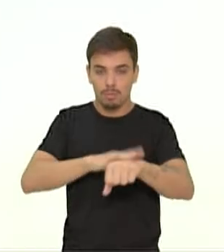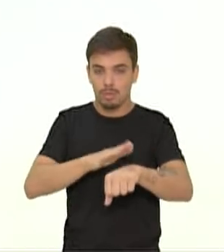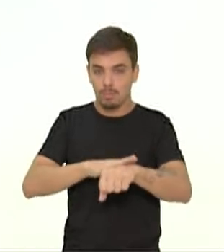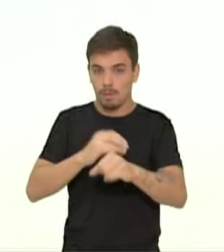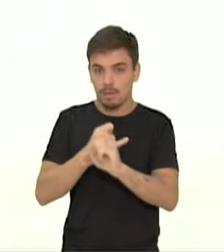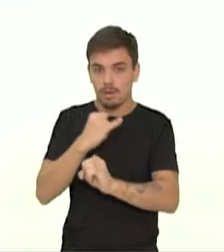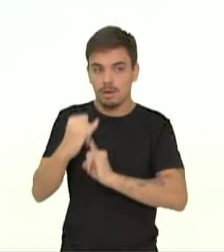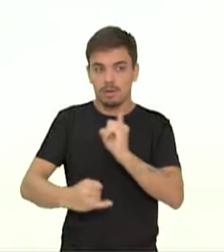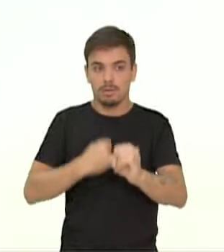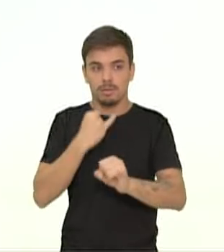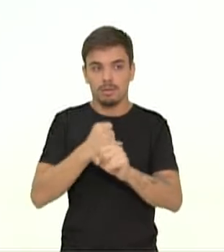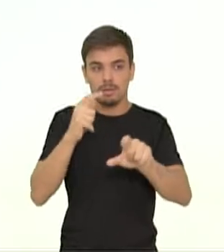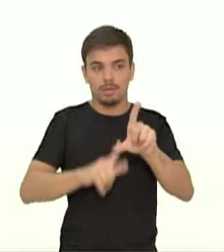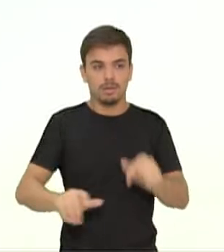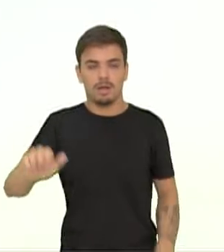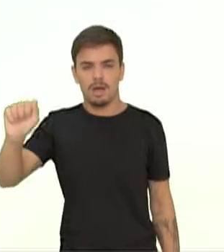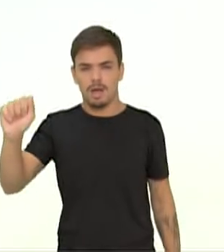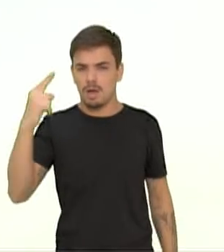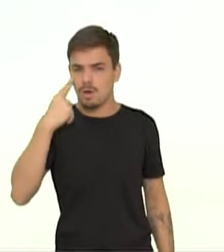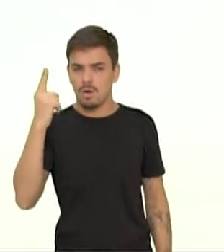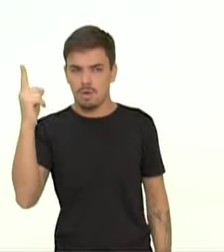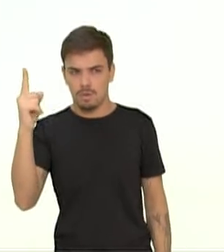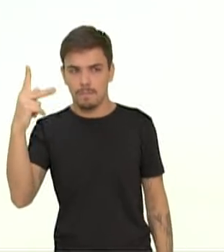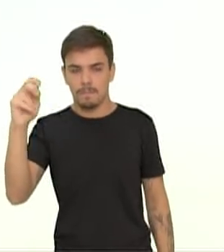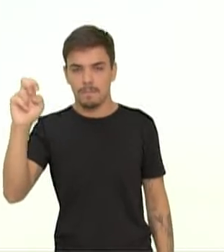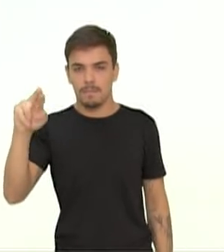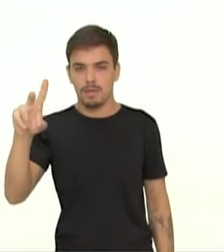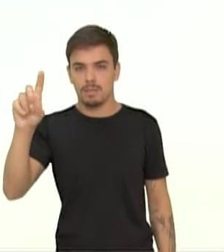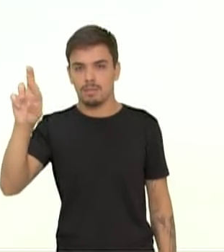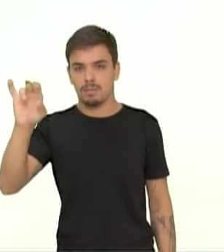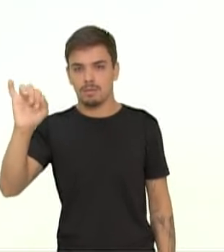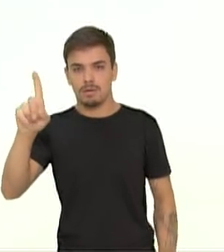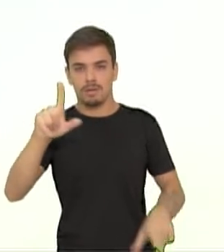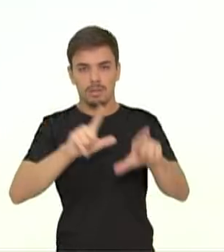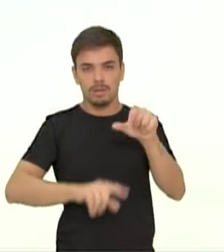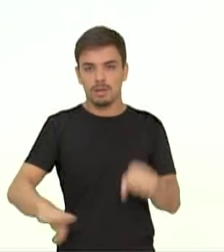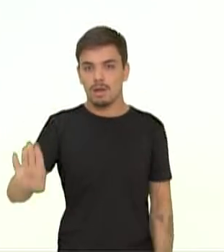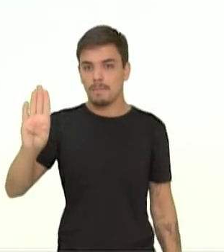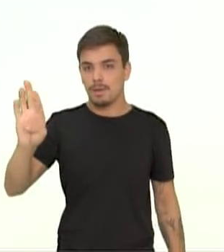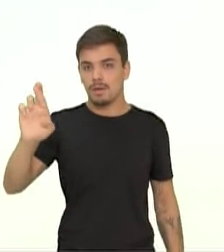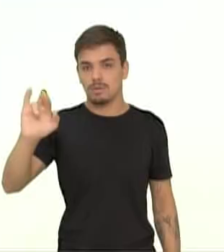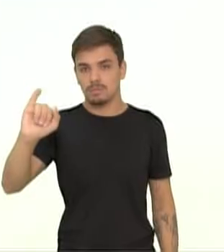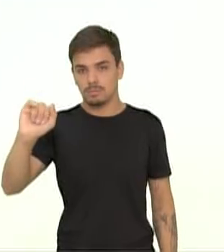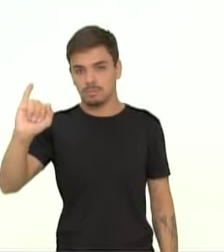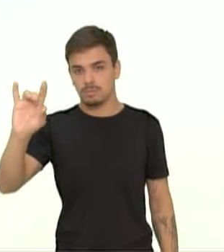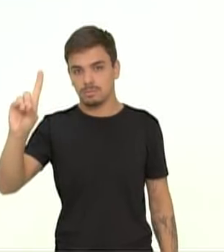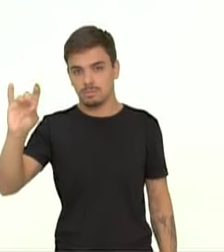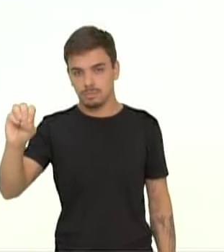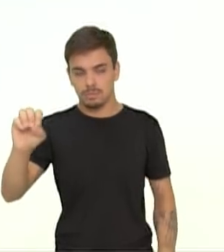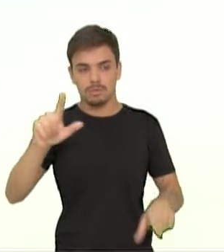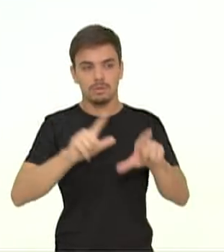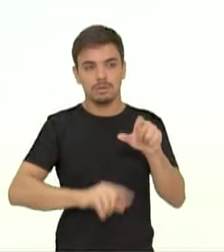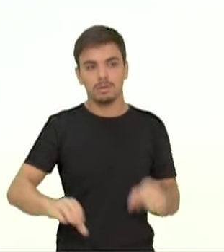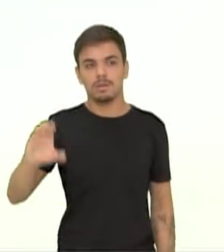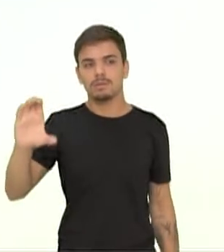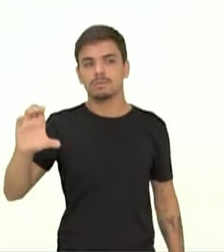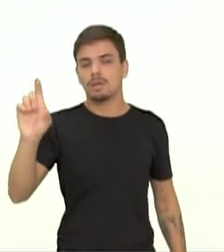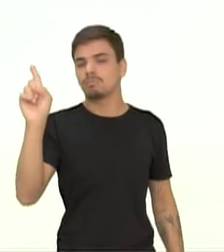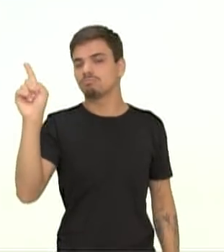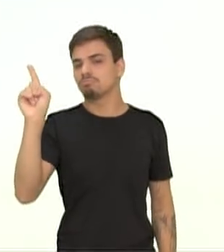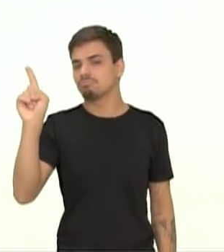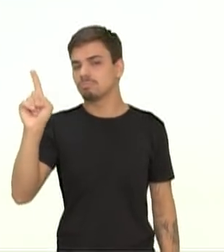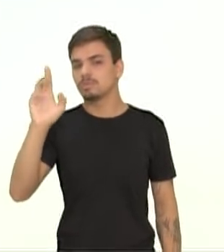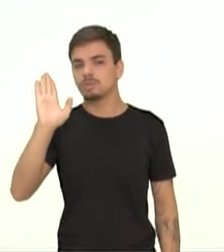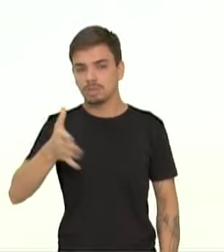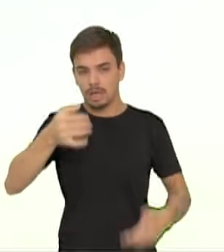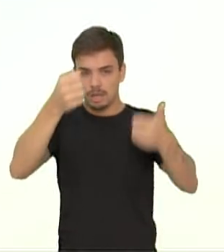A, pendrive. Letra B, rádio. Ou letra C, streaming. E aí, acabamos